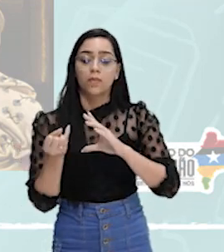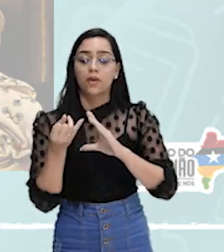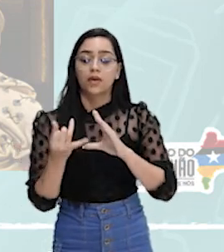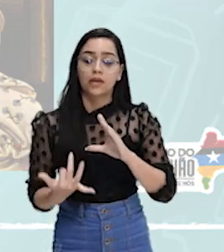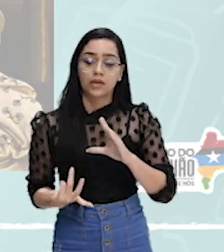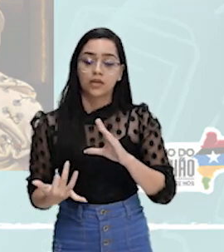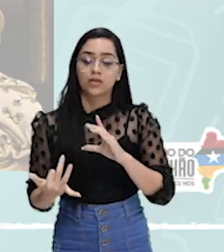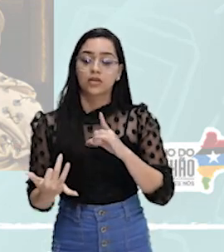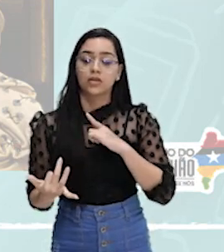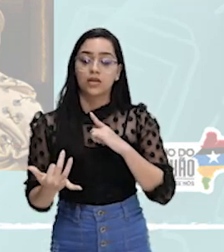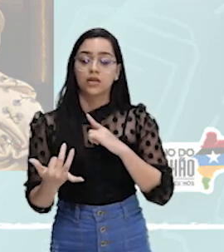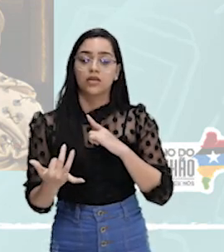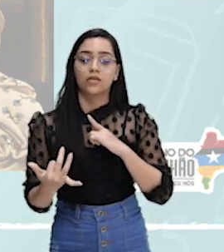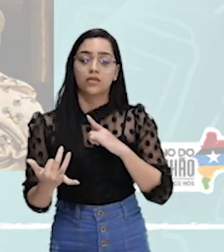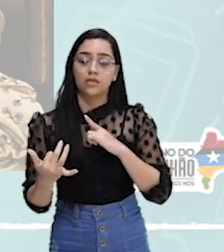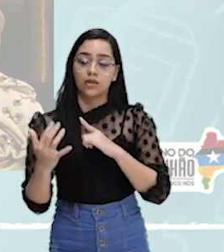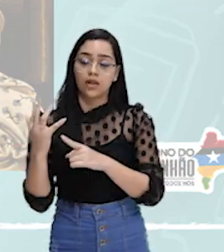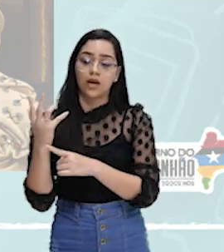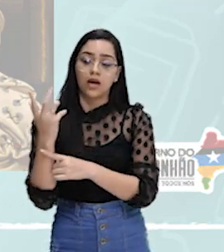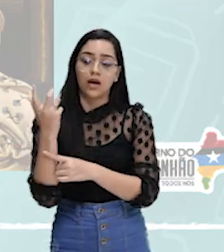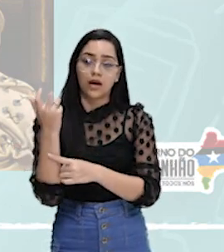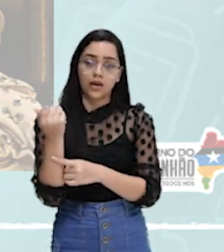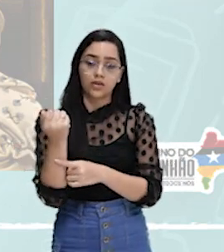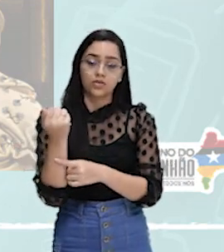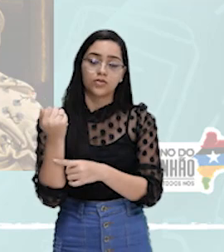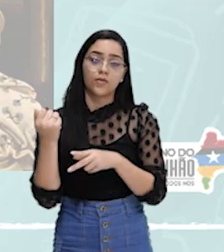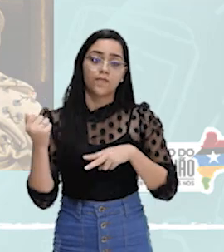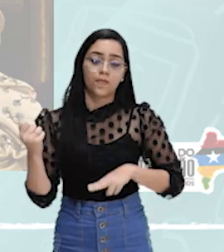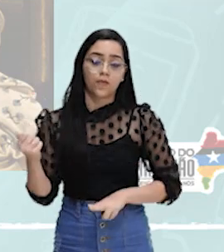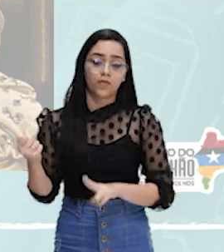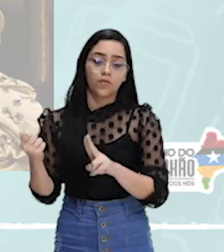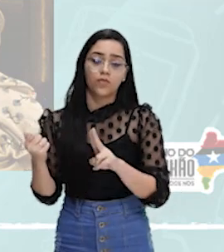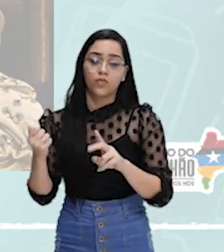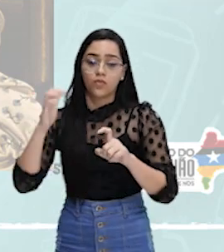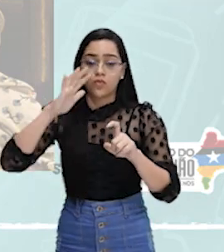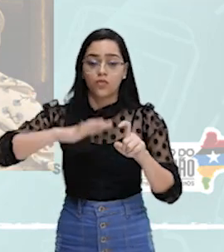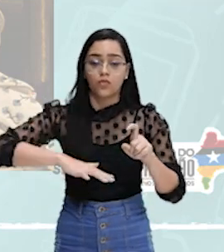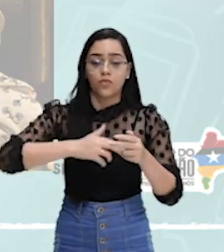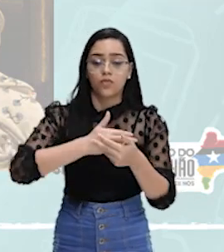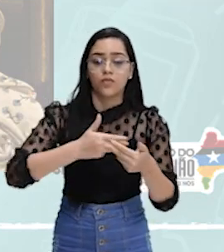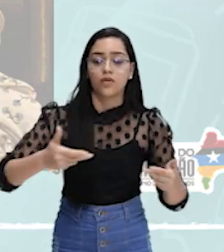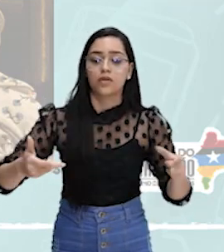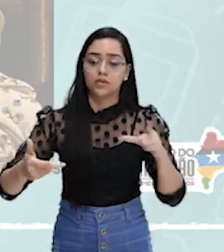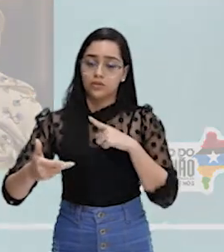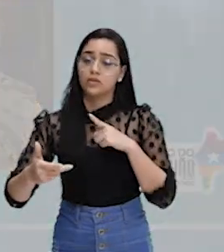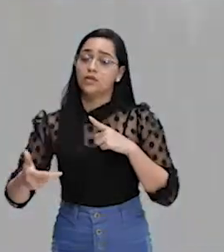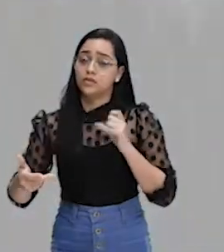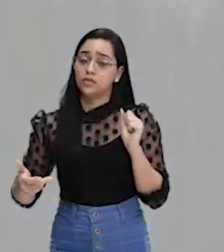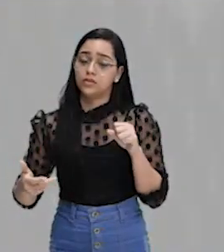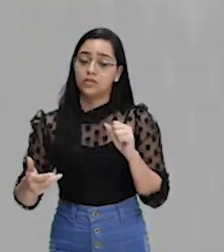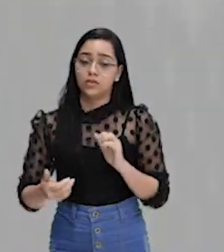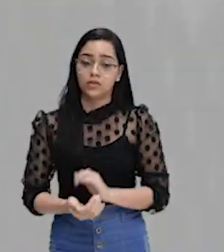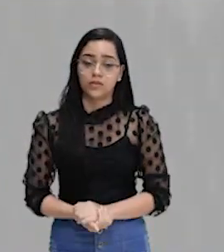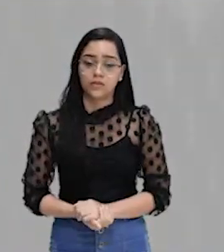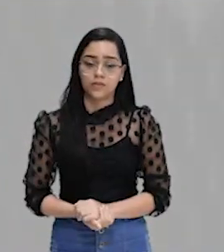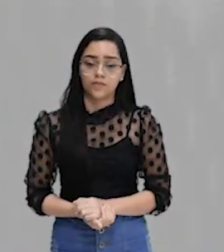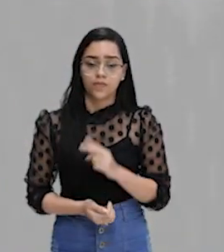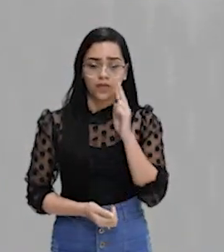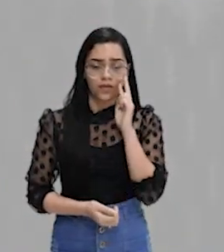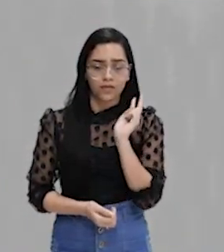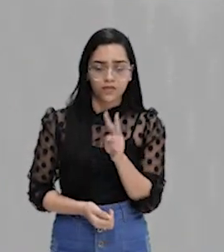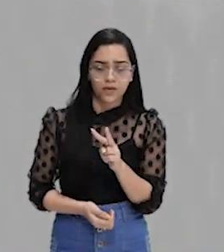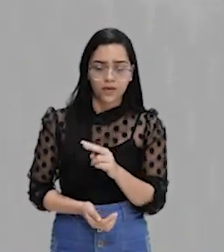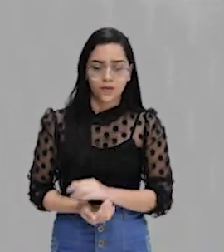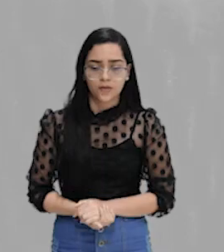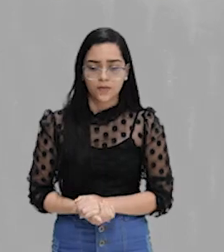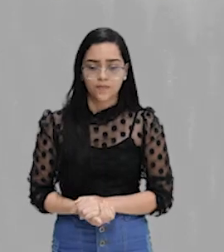inerente também da arte renascentista. O nudismo, o paganismo, está presente nessa obra. Olha só o paganismo,